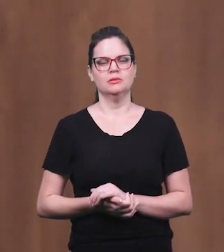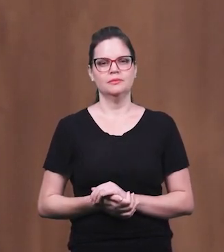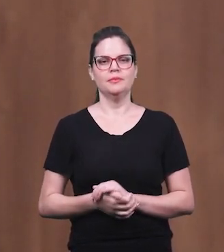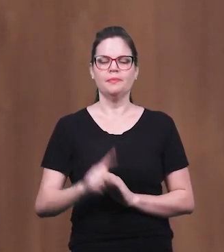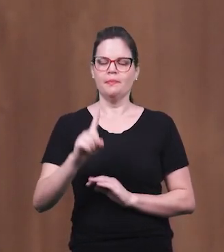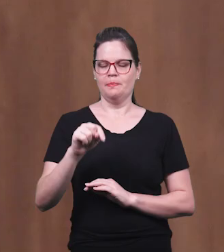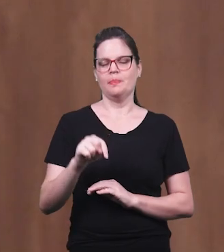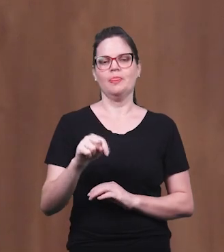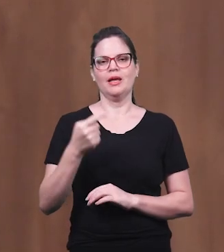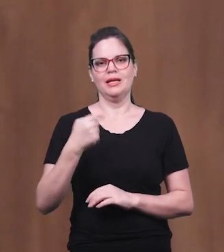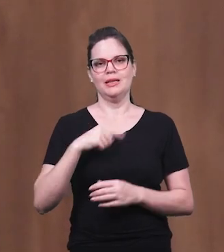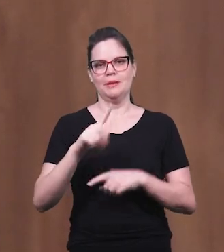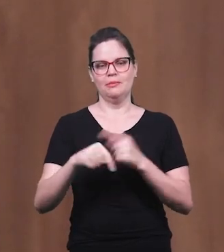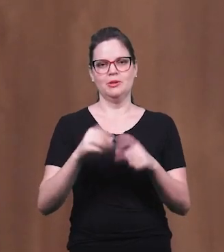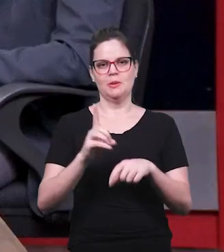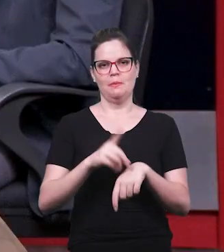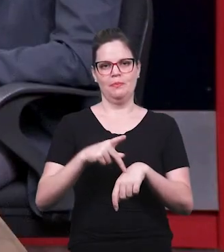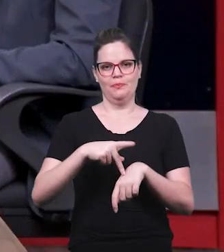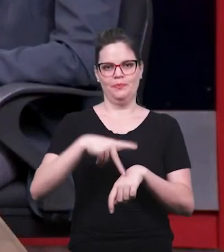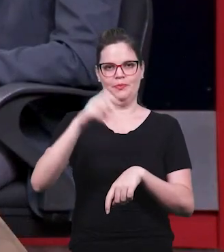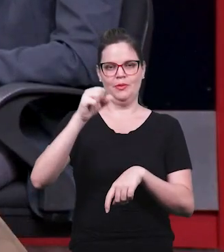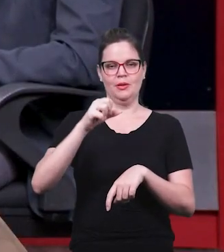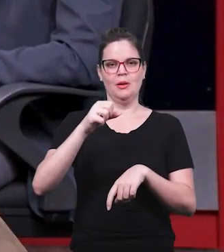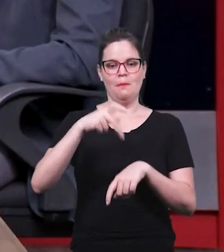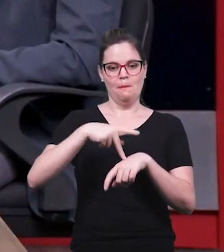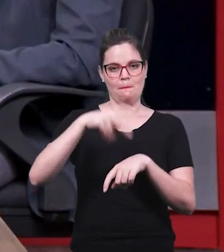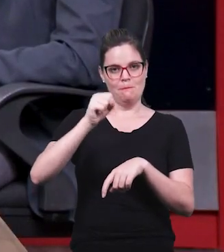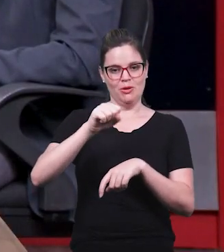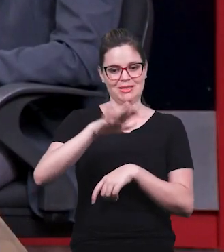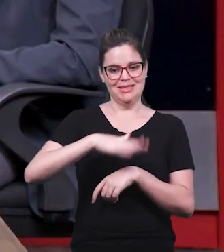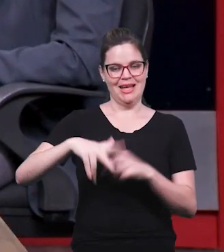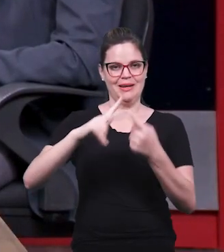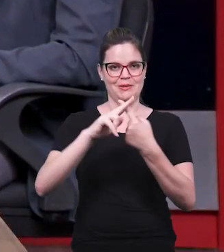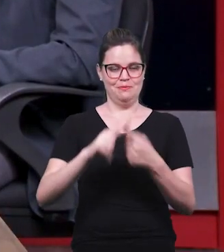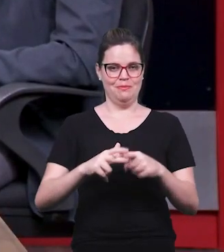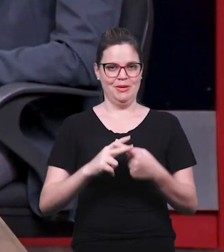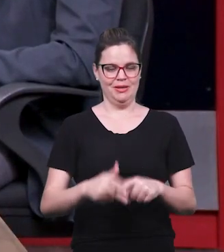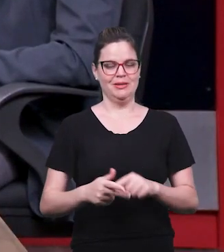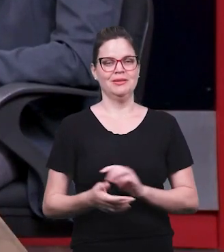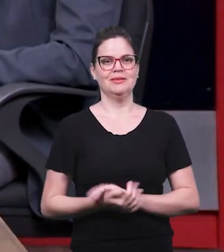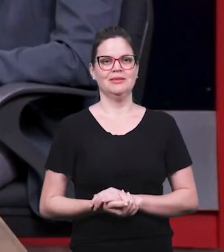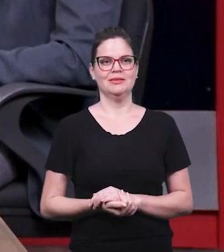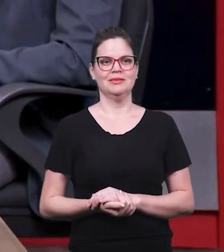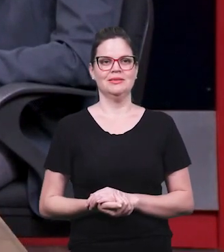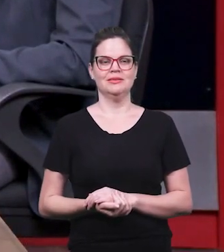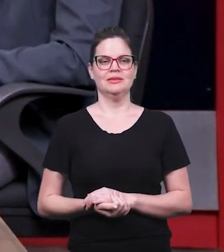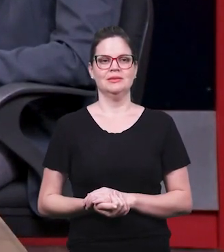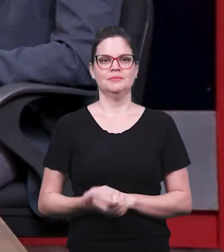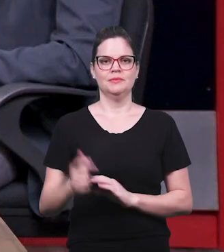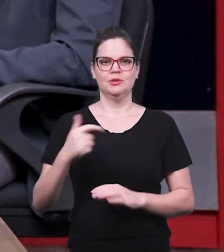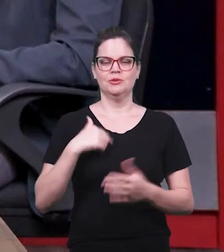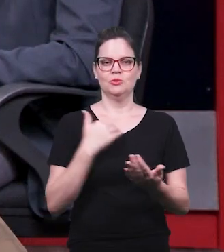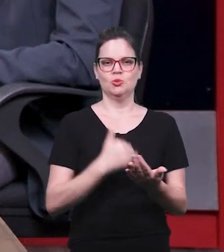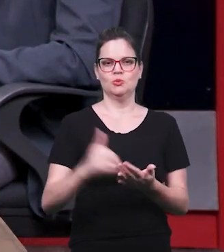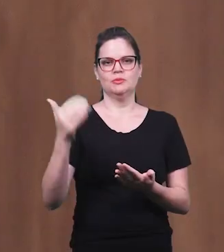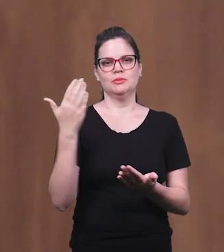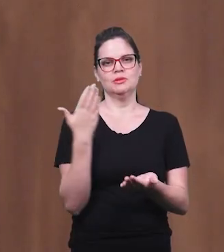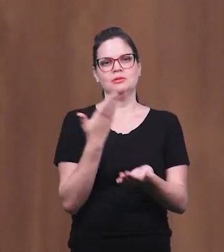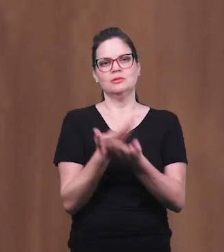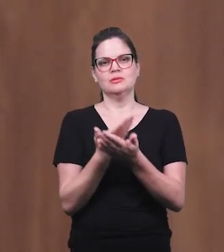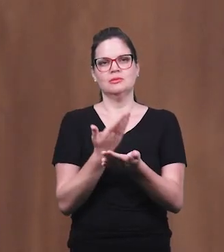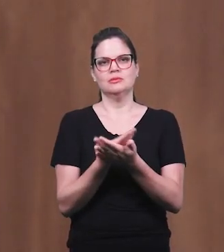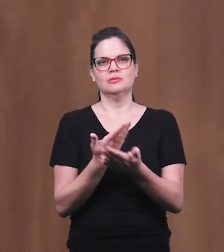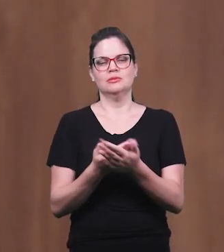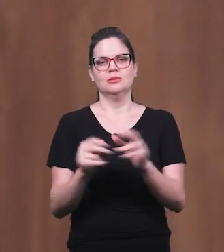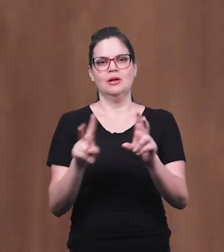pós-graduação em Engenharia Mecânica, na Faculdade de Engenharia Mecânica da Unicamp, né? Onde eu, então, comecei a estudar